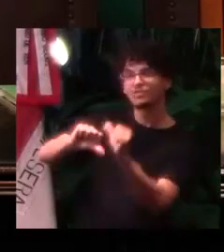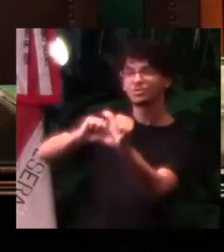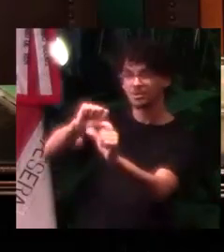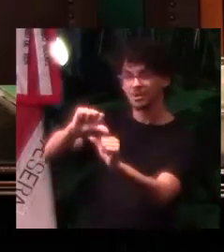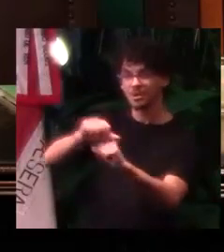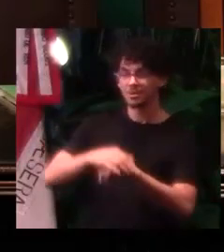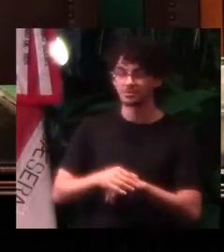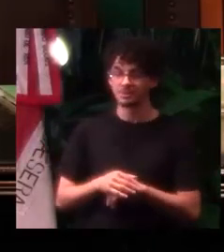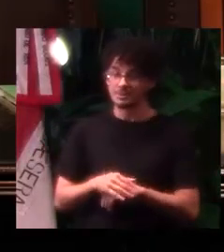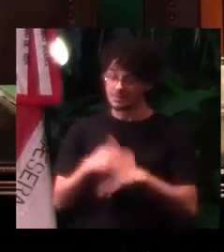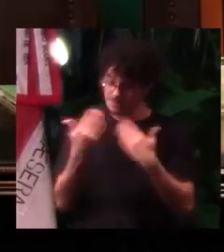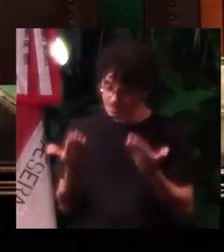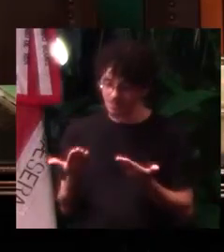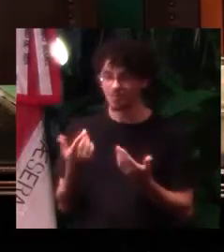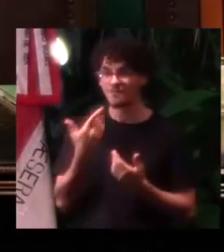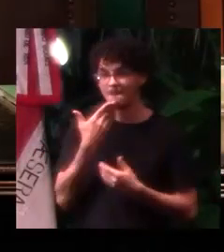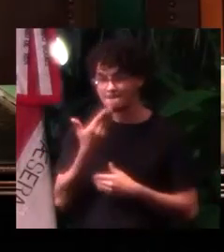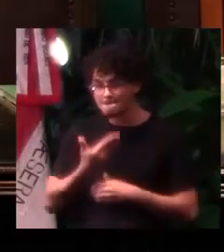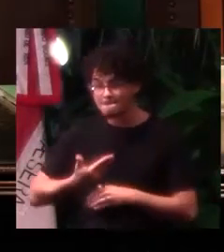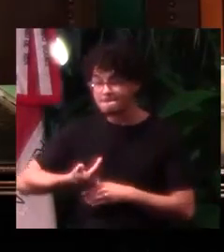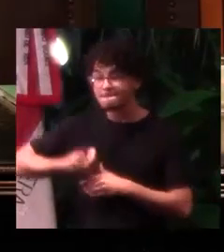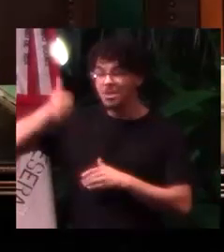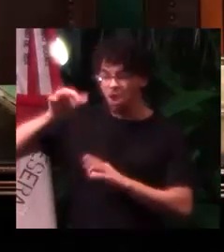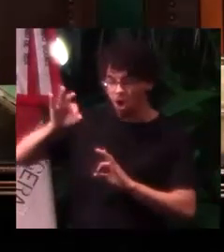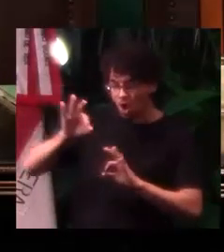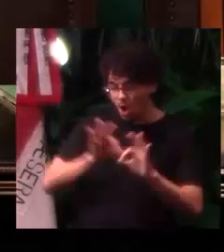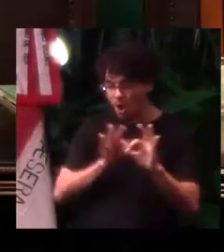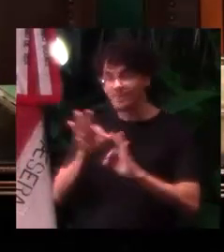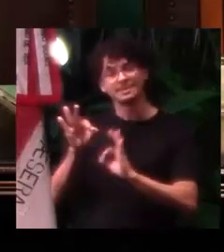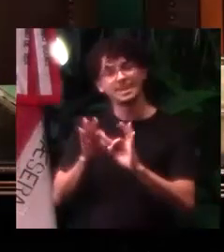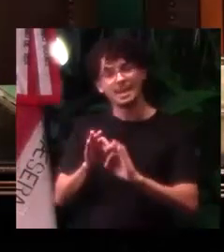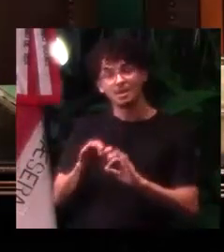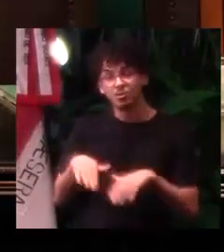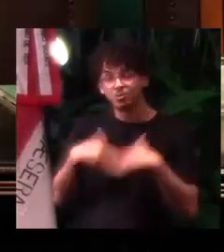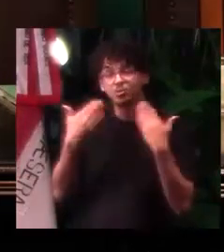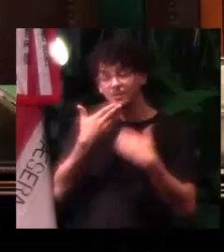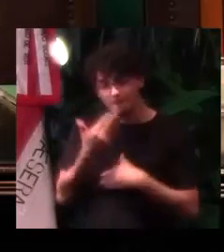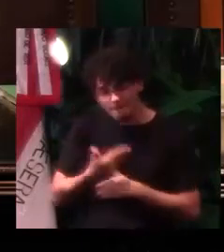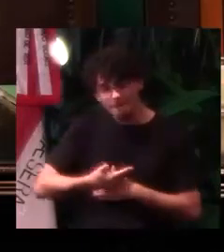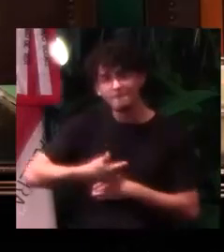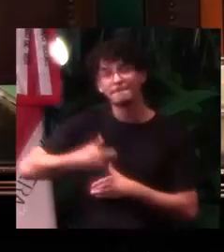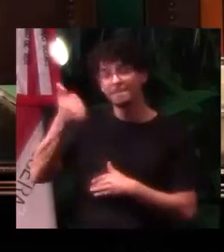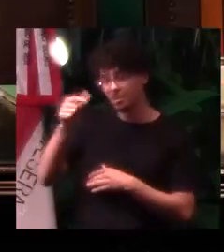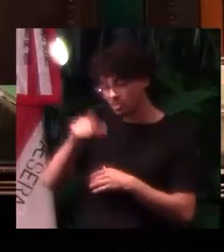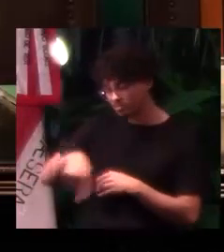tanto melhor elaborada quanto melhor as pessoas estejam